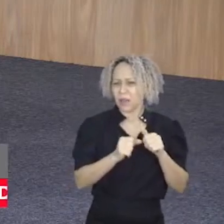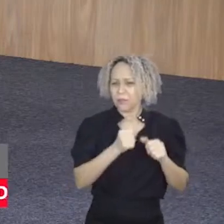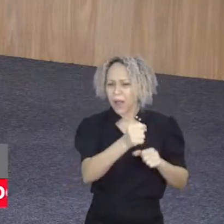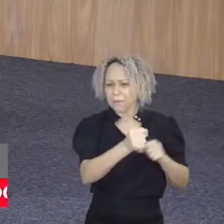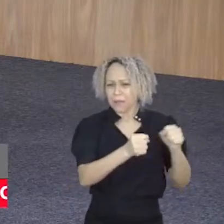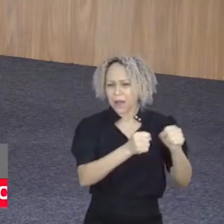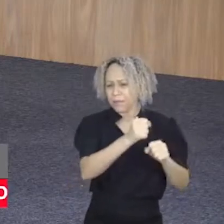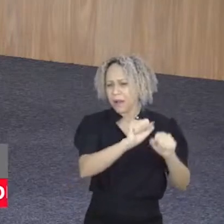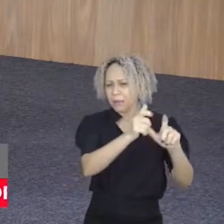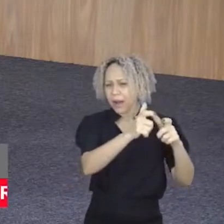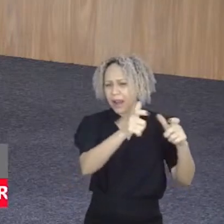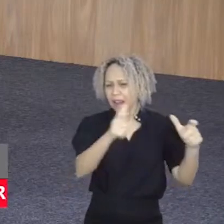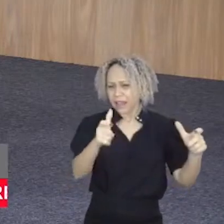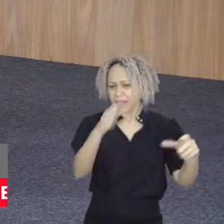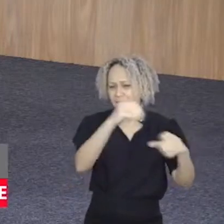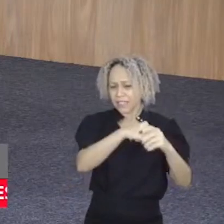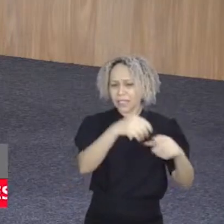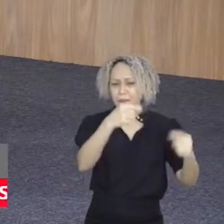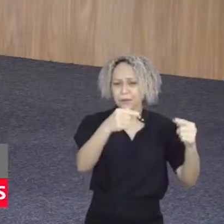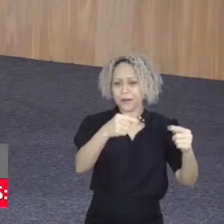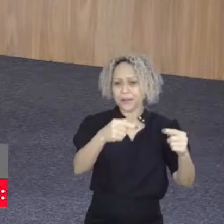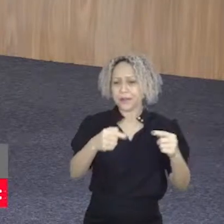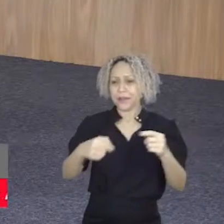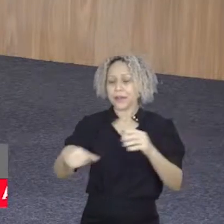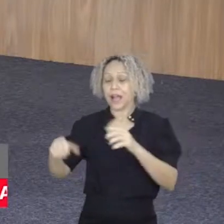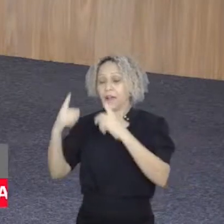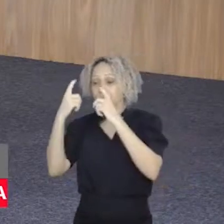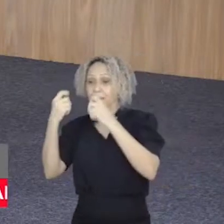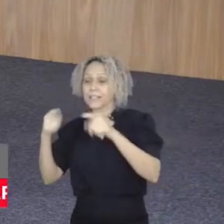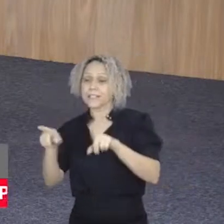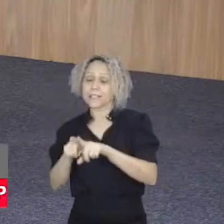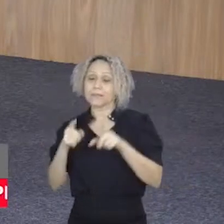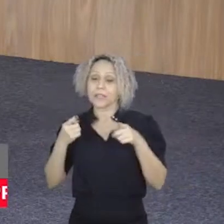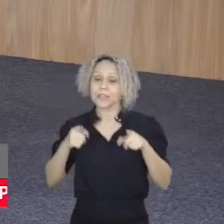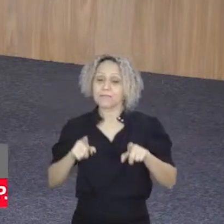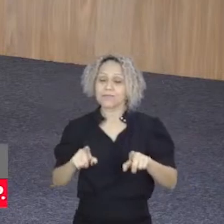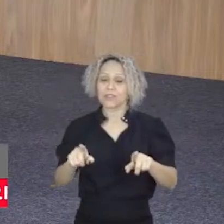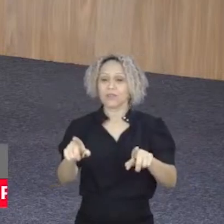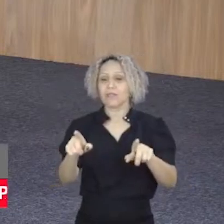tanto e como combater também essa violência política de gênero?